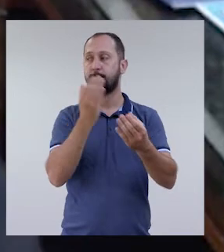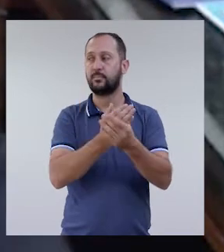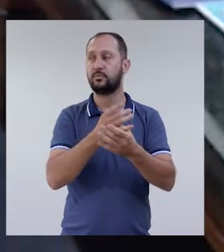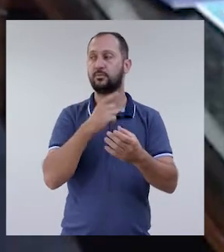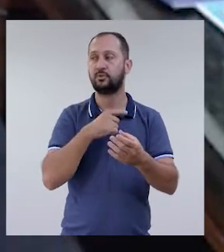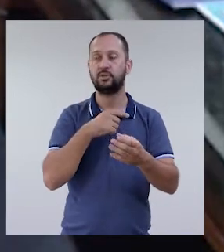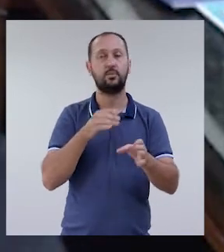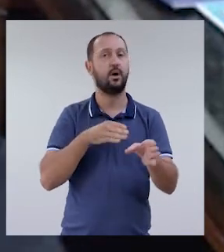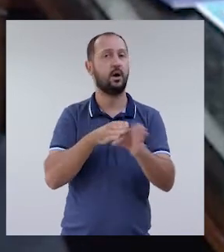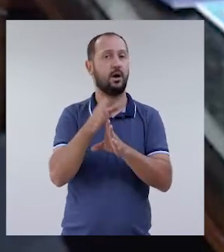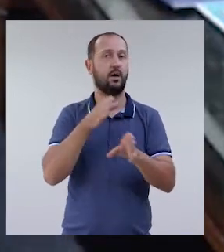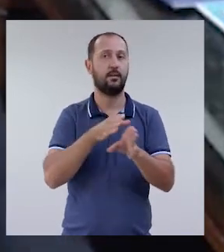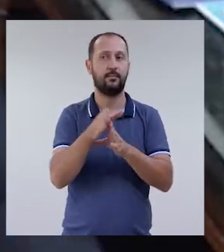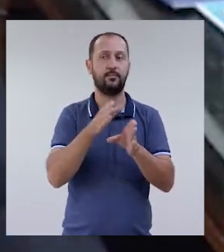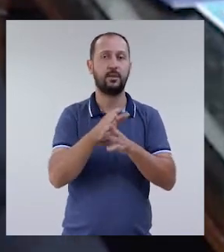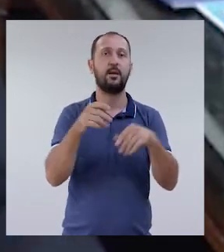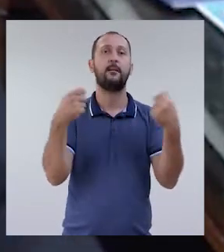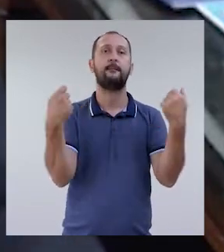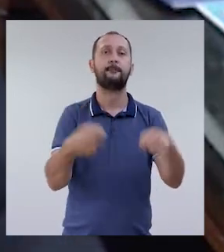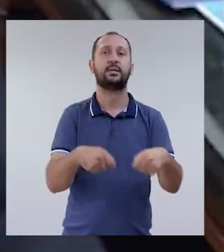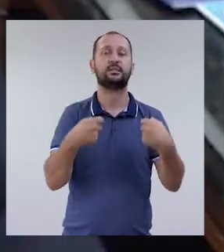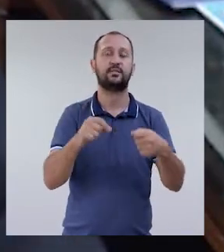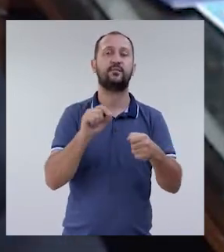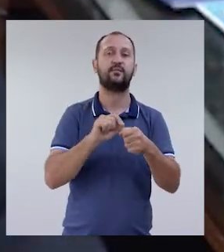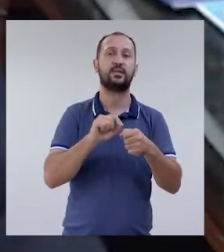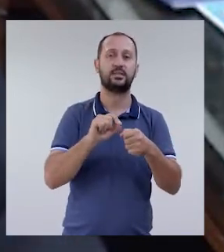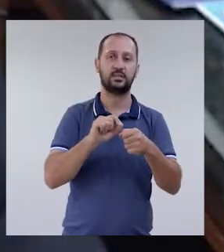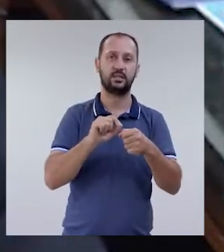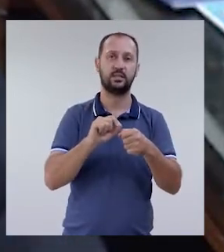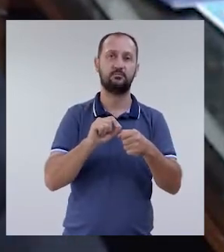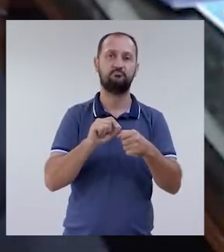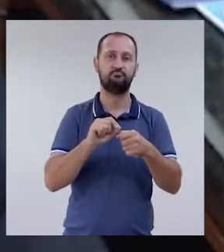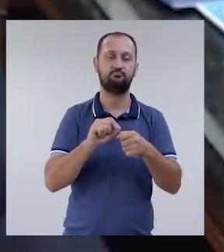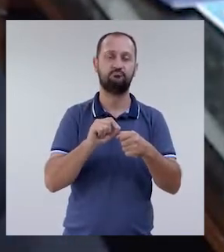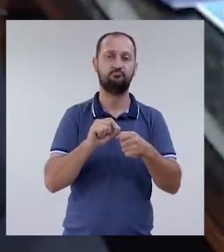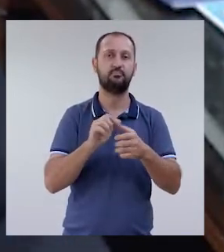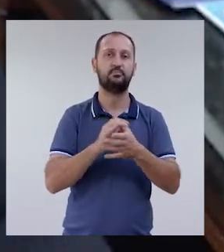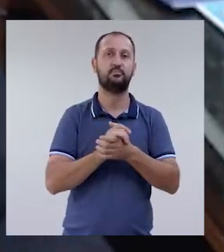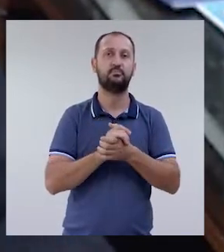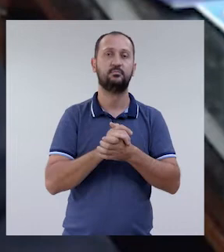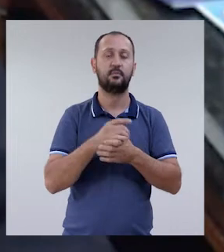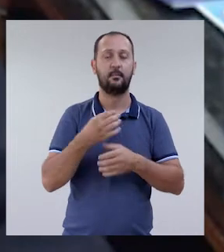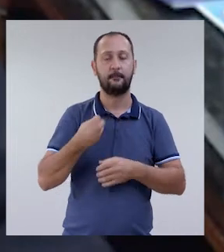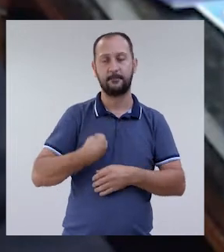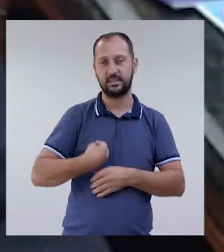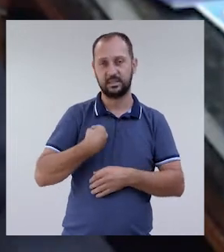uma instrução e essa instrução deveria ser realizada